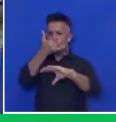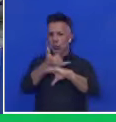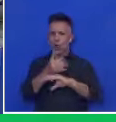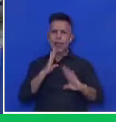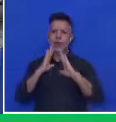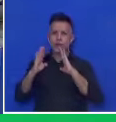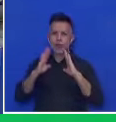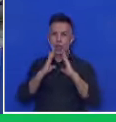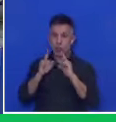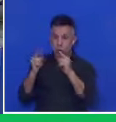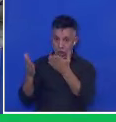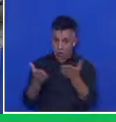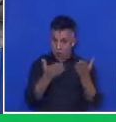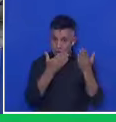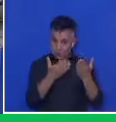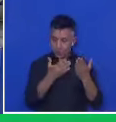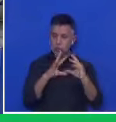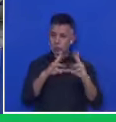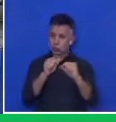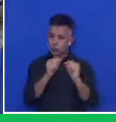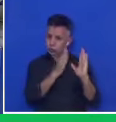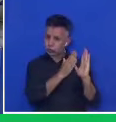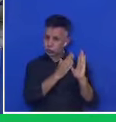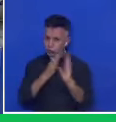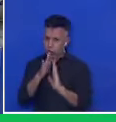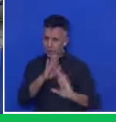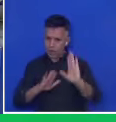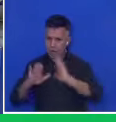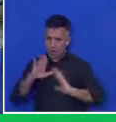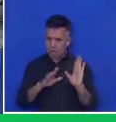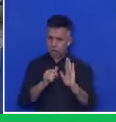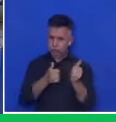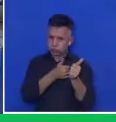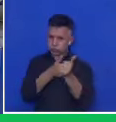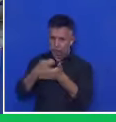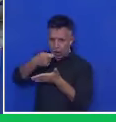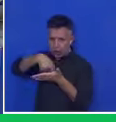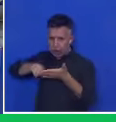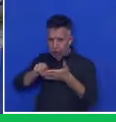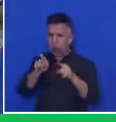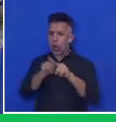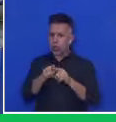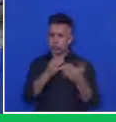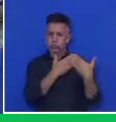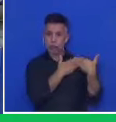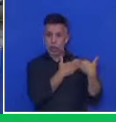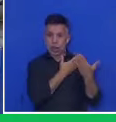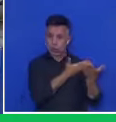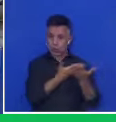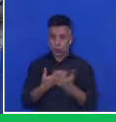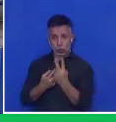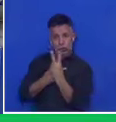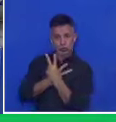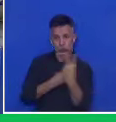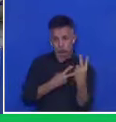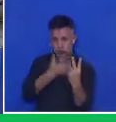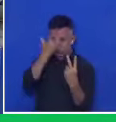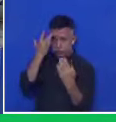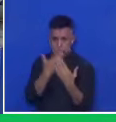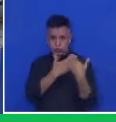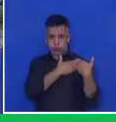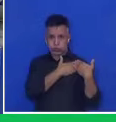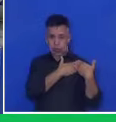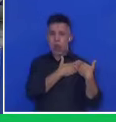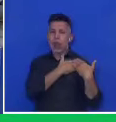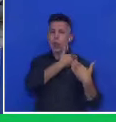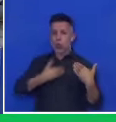no Facebook. Para validar todo o processo de preparação e o sorteio dessa noite, a gente conta com a presença de dois auditores